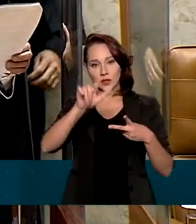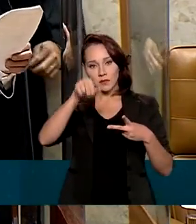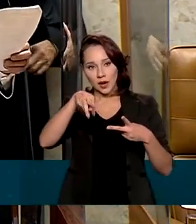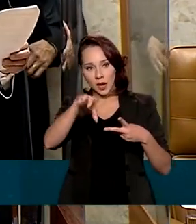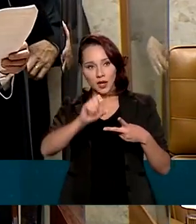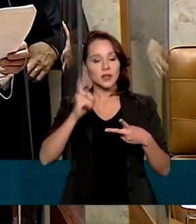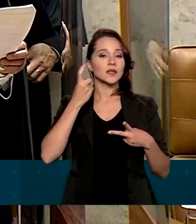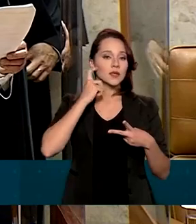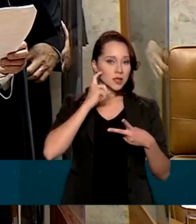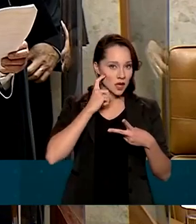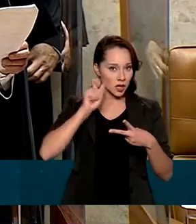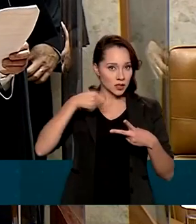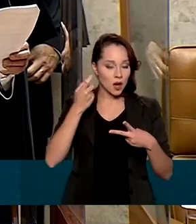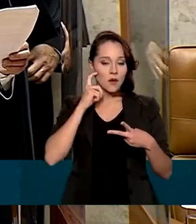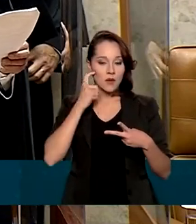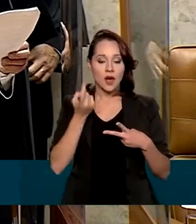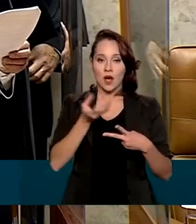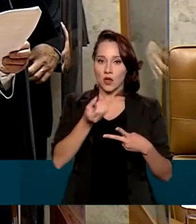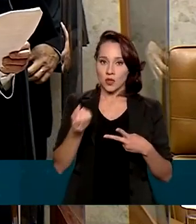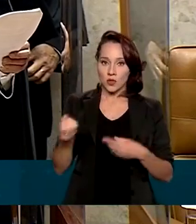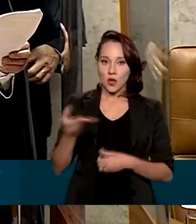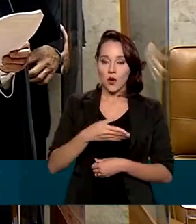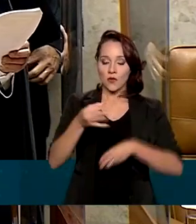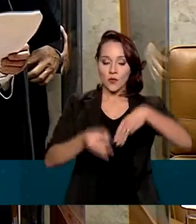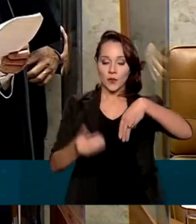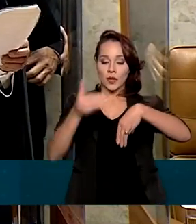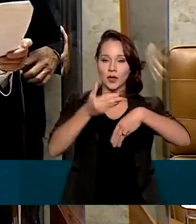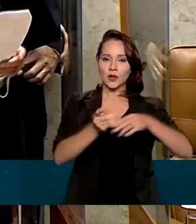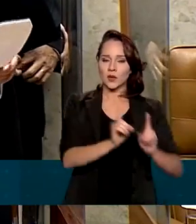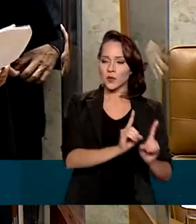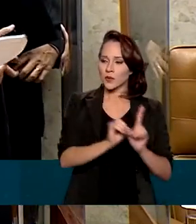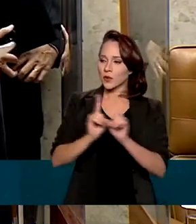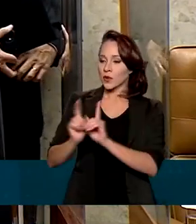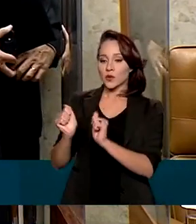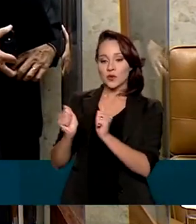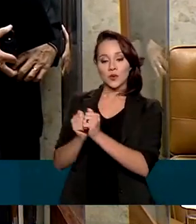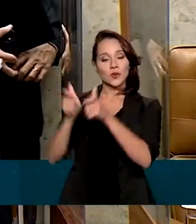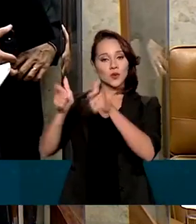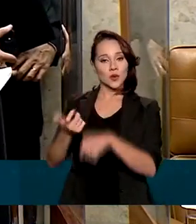o novo ministro a ocupar o seu lugar na bancada.